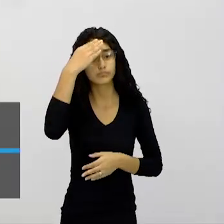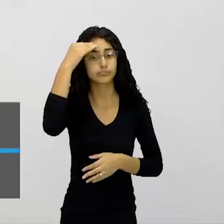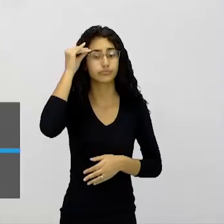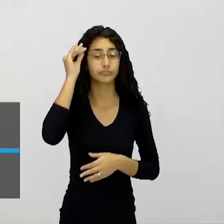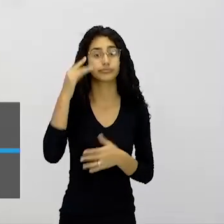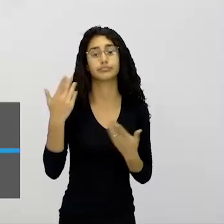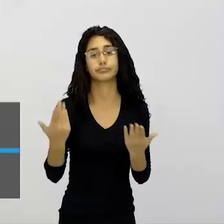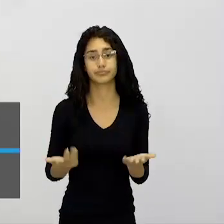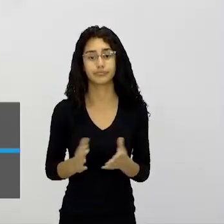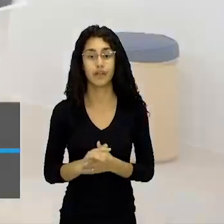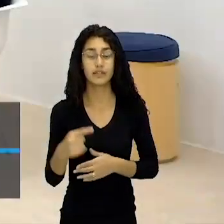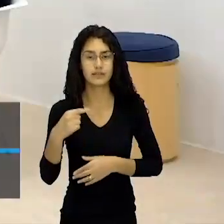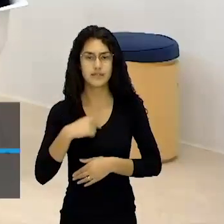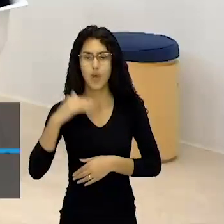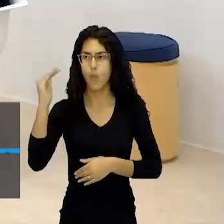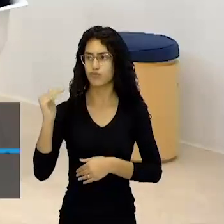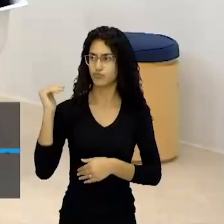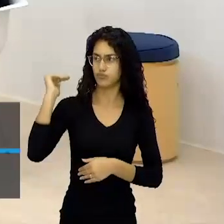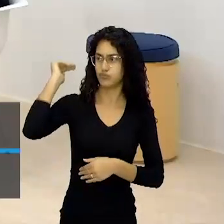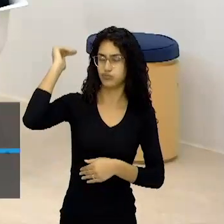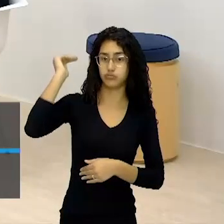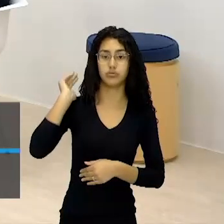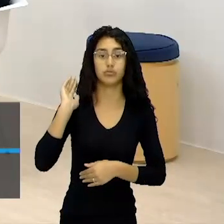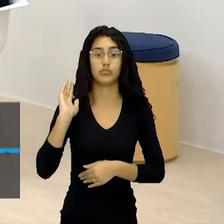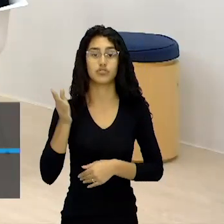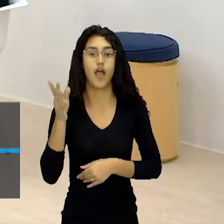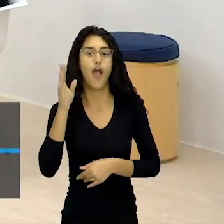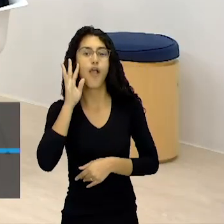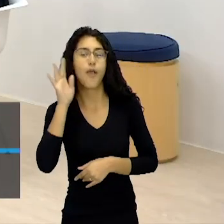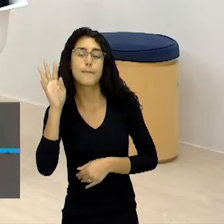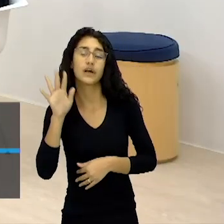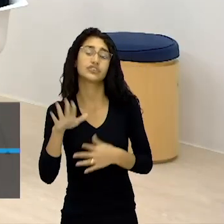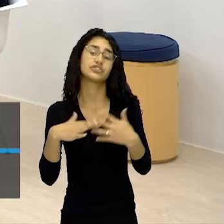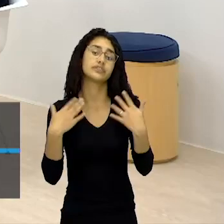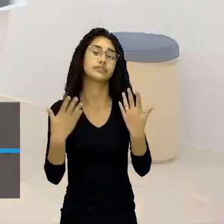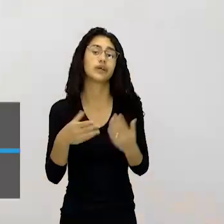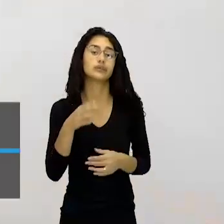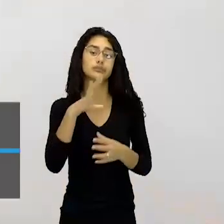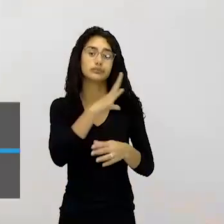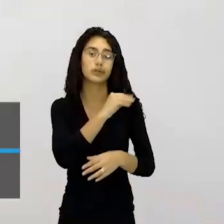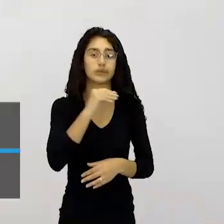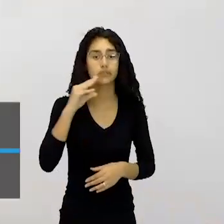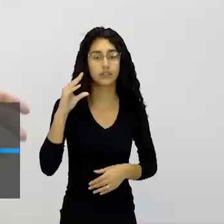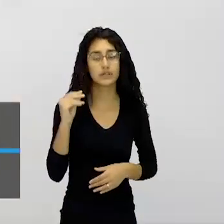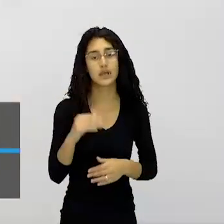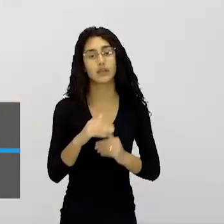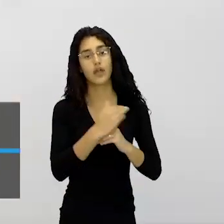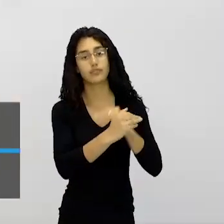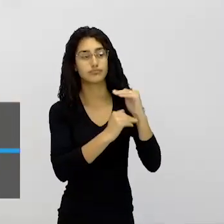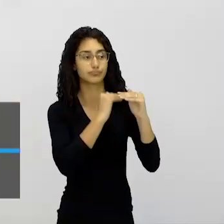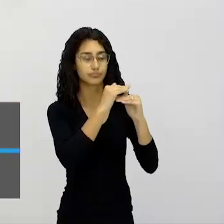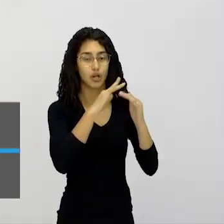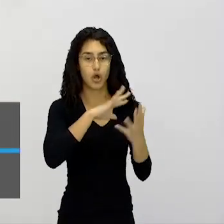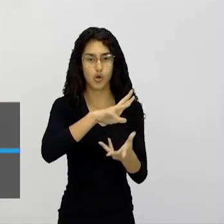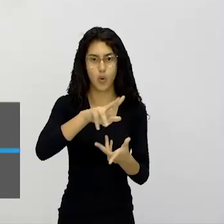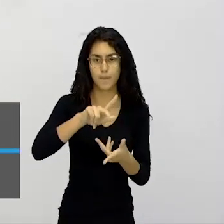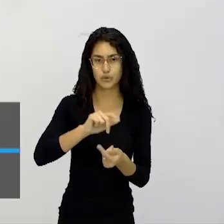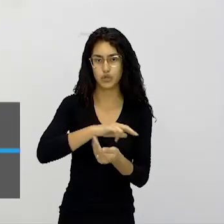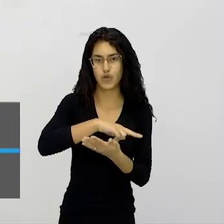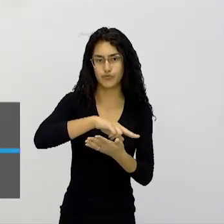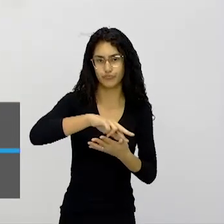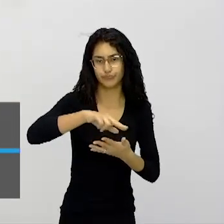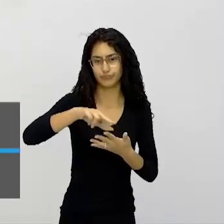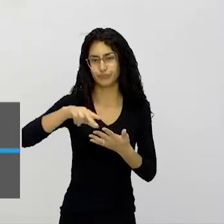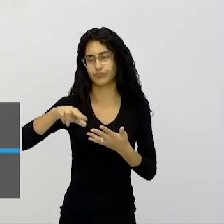esqueço. Quer dizer, se eu que sou adulta, imagina esse adolescente que está crescendo num mundo que tem um monte